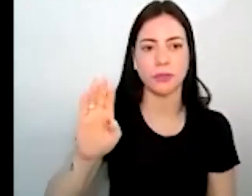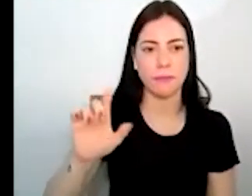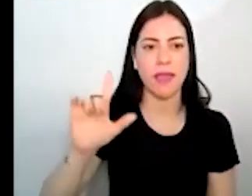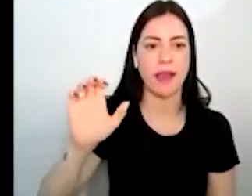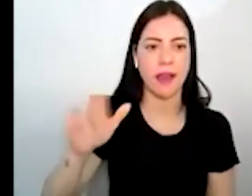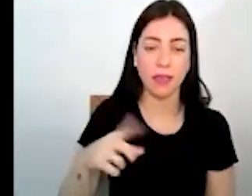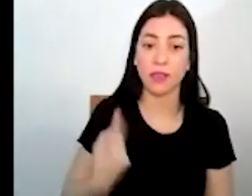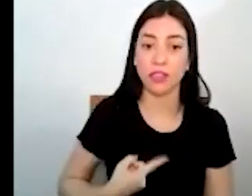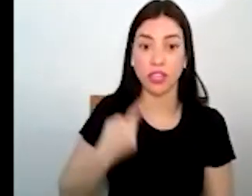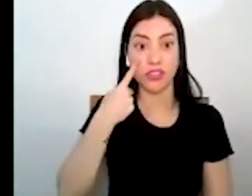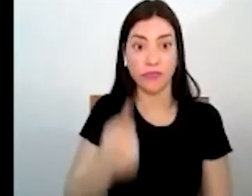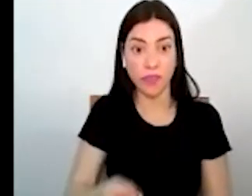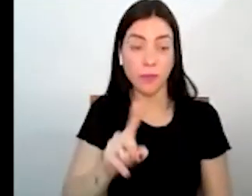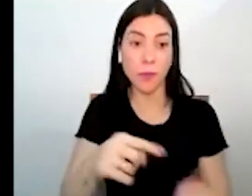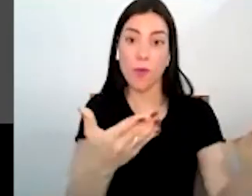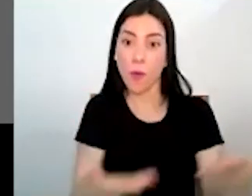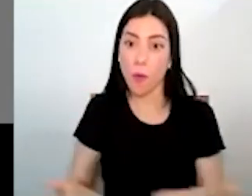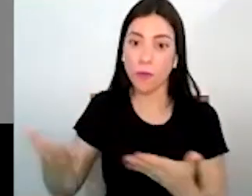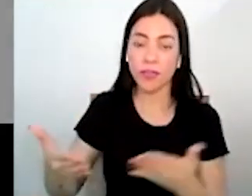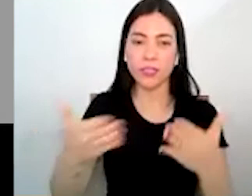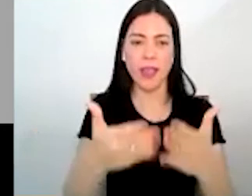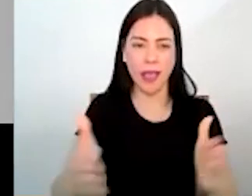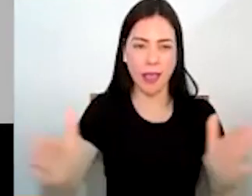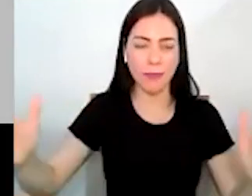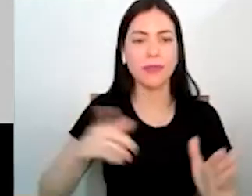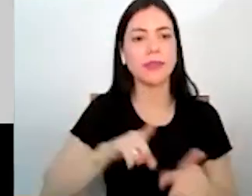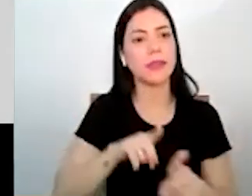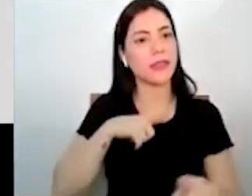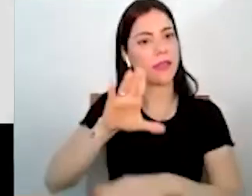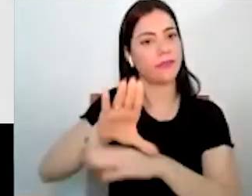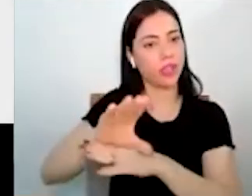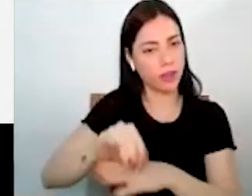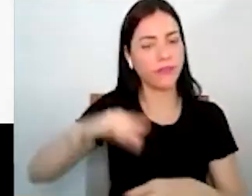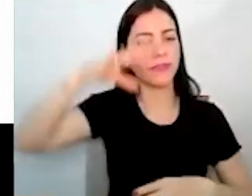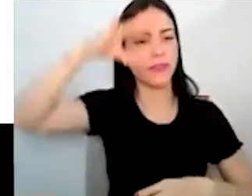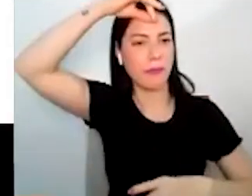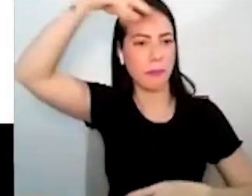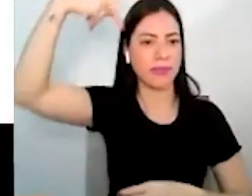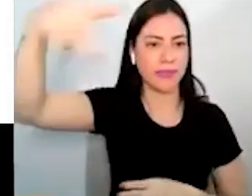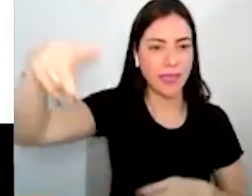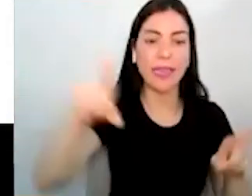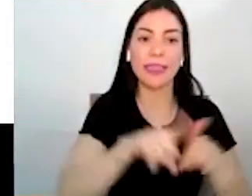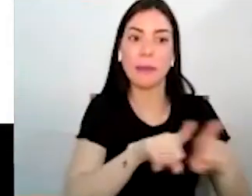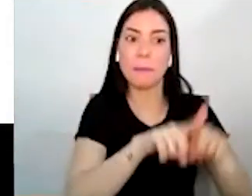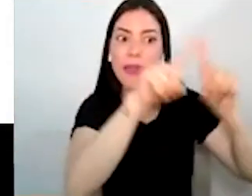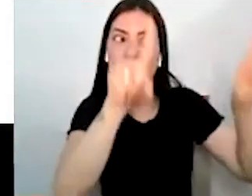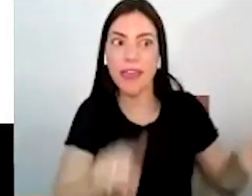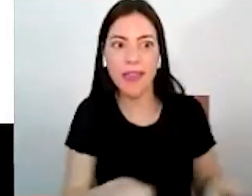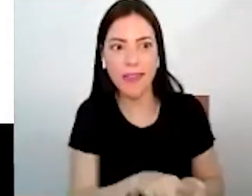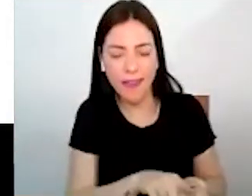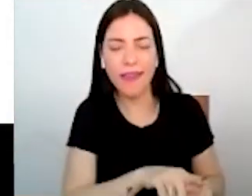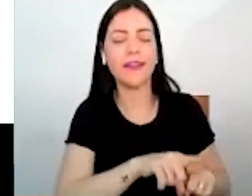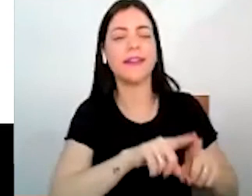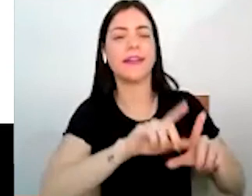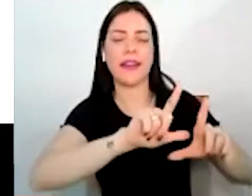da exposição, que tem essa fotografia de uma das performances dele, a sobrecapa desse catálogo e a capa desse catálogo,